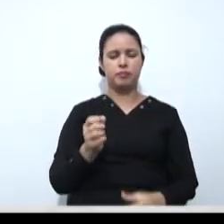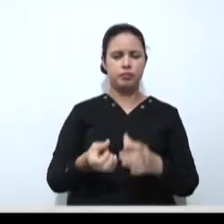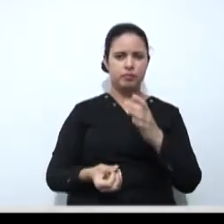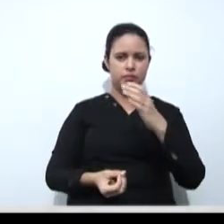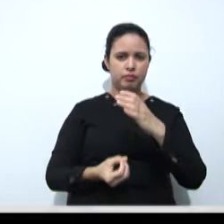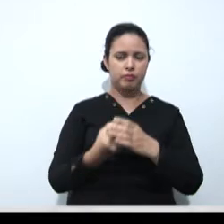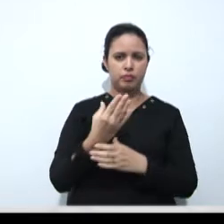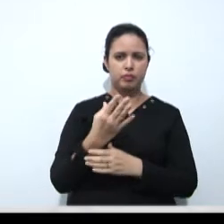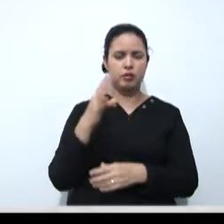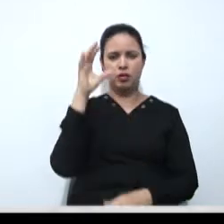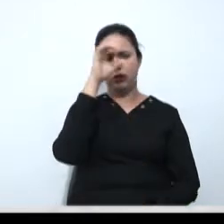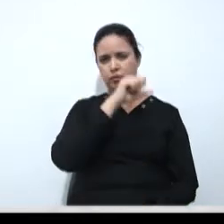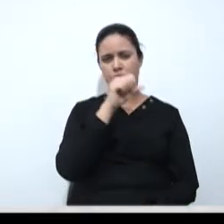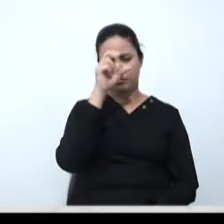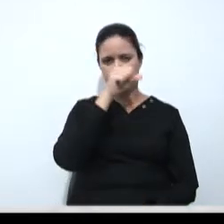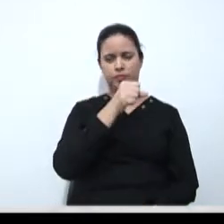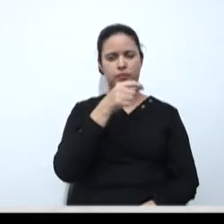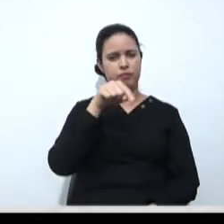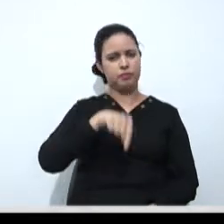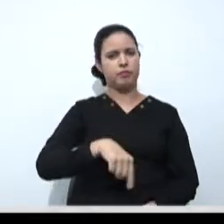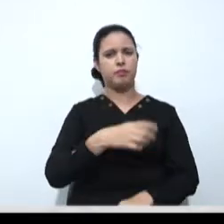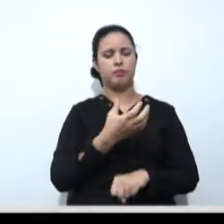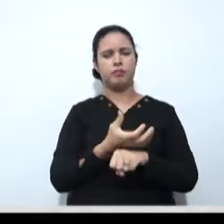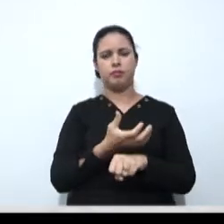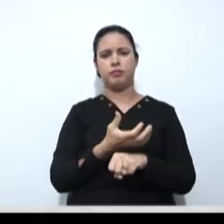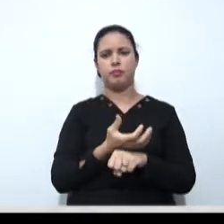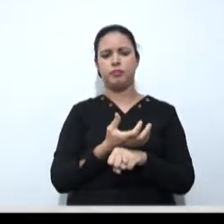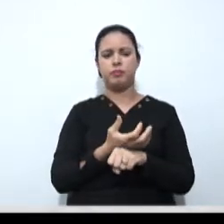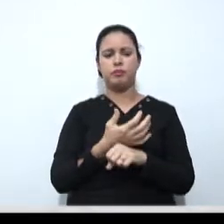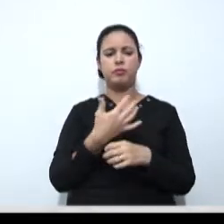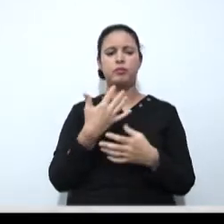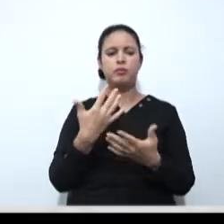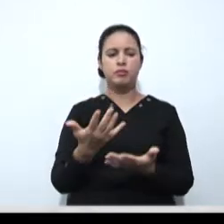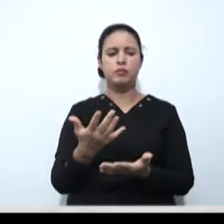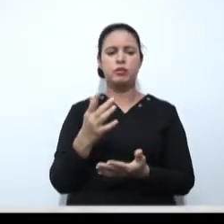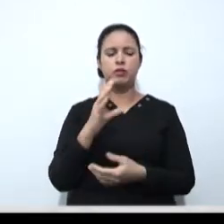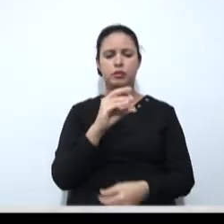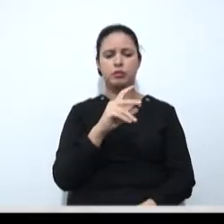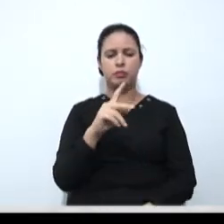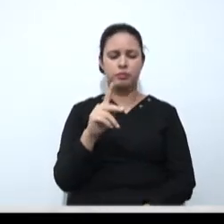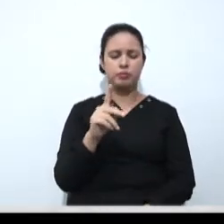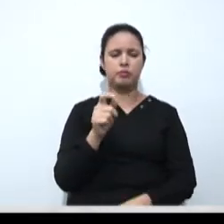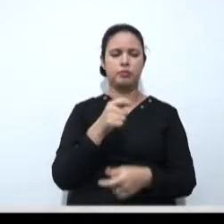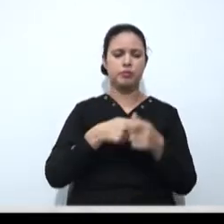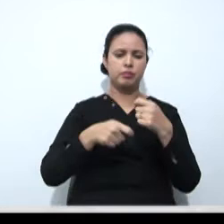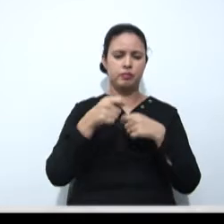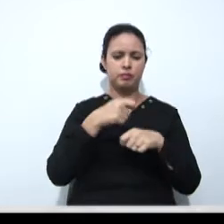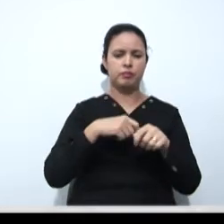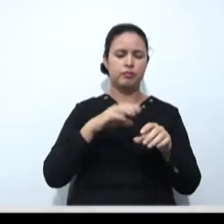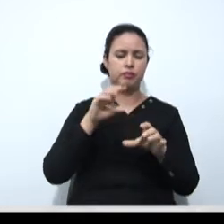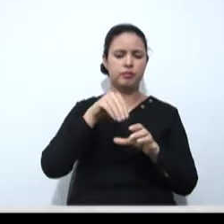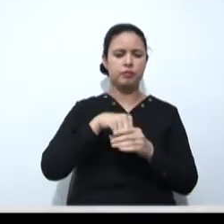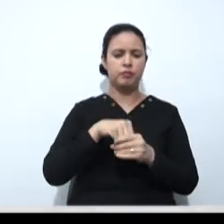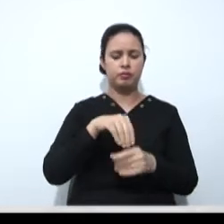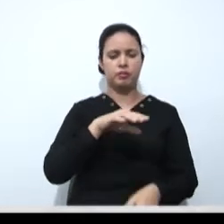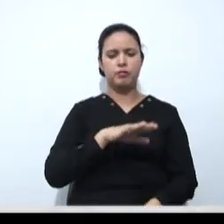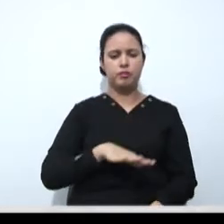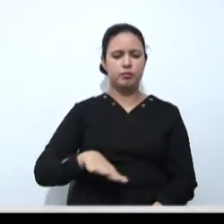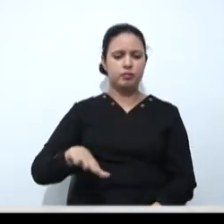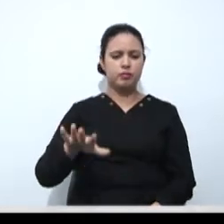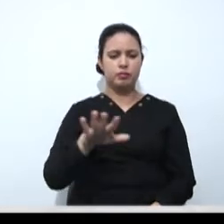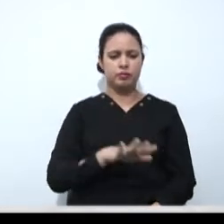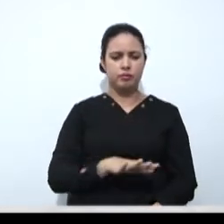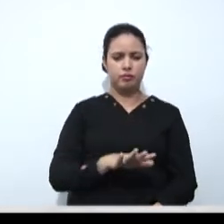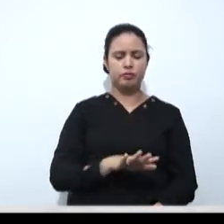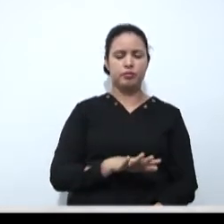implementar e aprender nessa disciplina. E essas cooperativas e esses negócios, ele ocorre dentro de um ambiente.